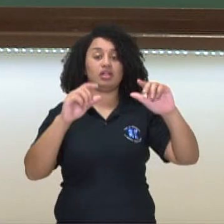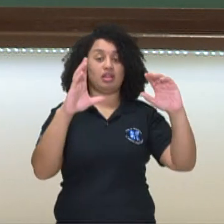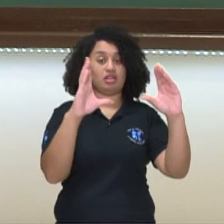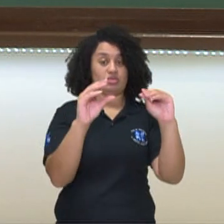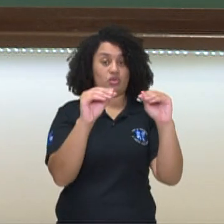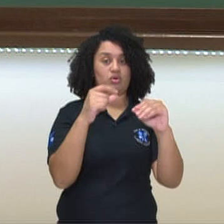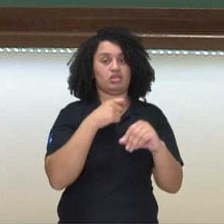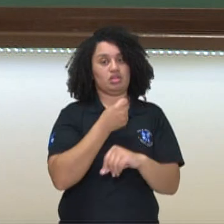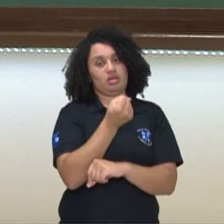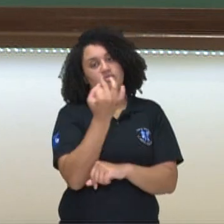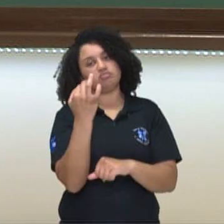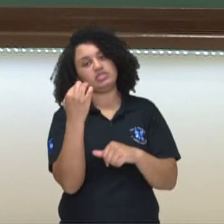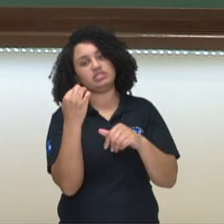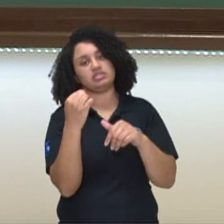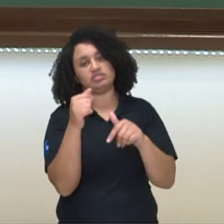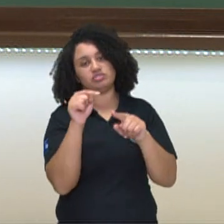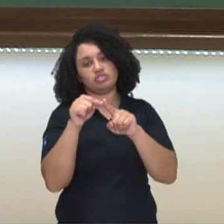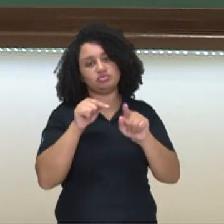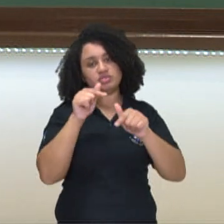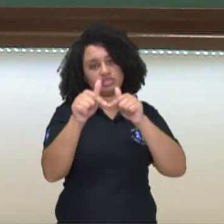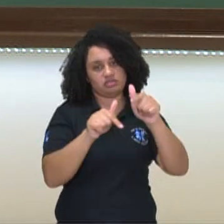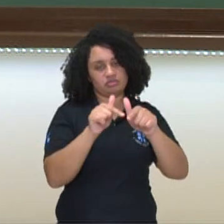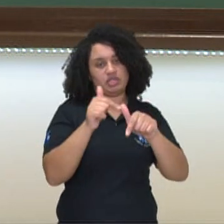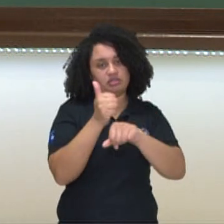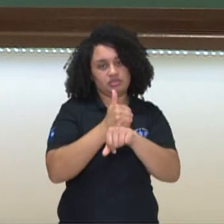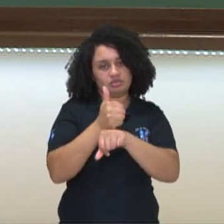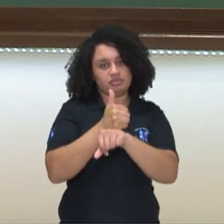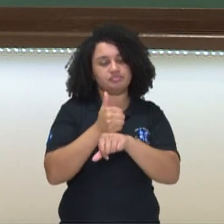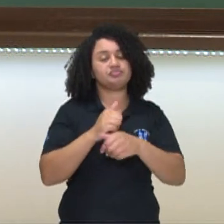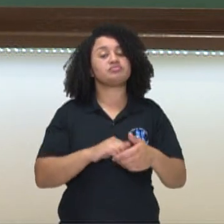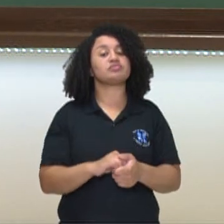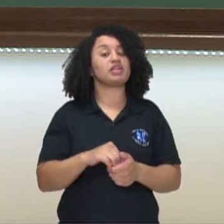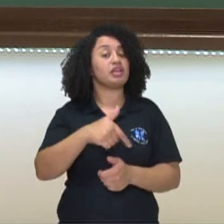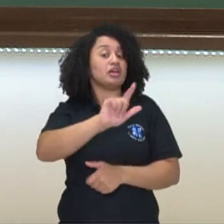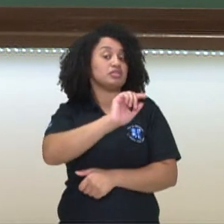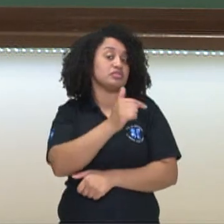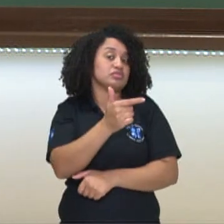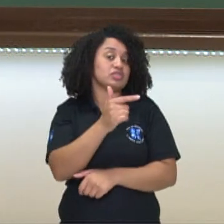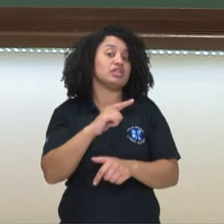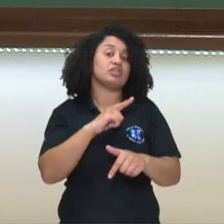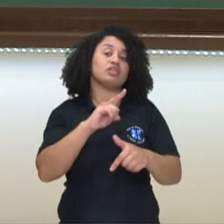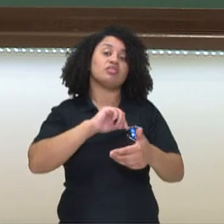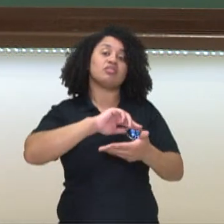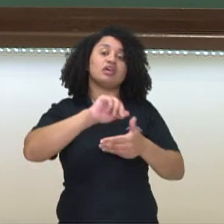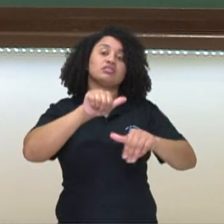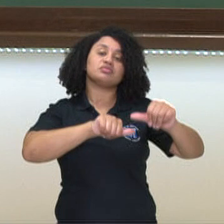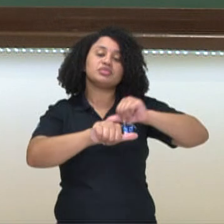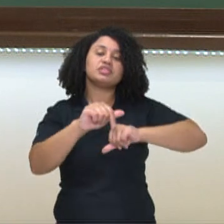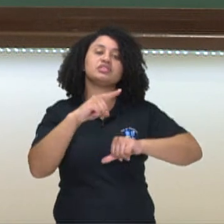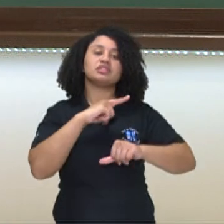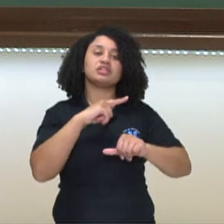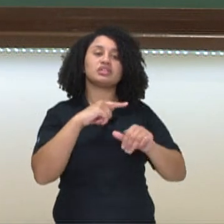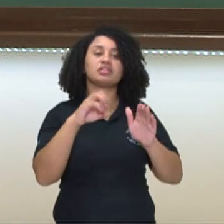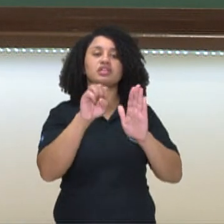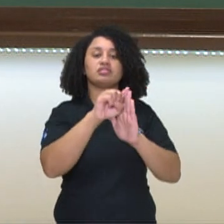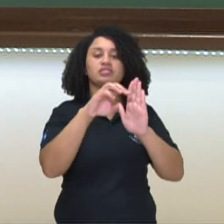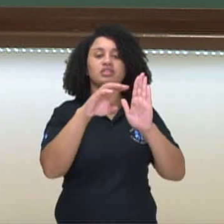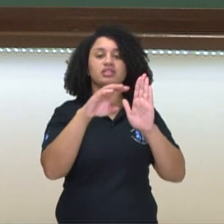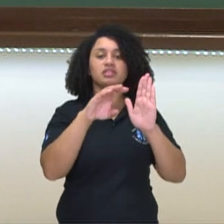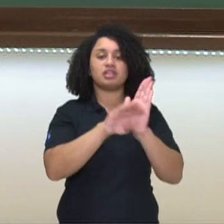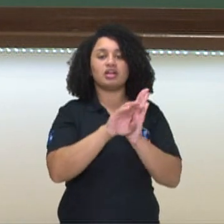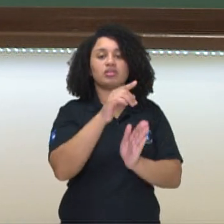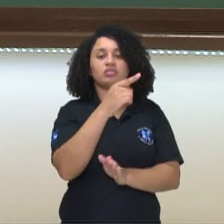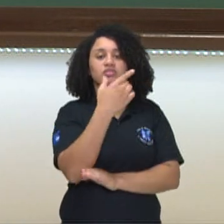atividades, coisa que antes não era muito comum. Ou seja, muitas mudanças aconteceram no século XVIII e XIX e